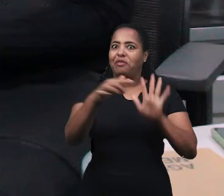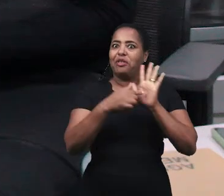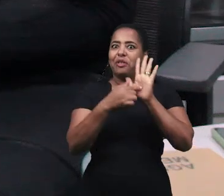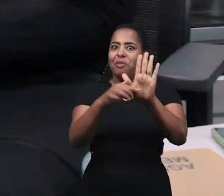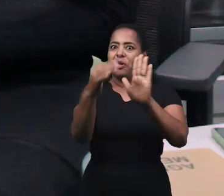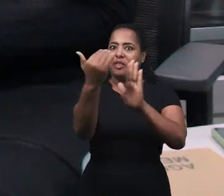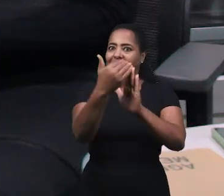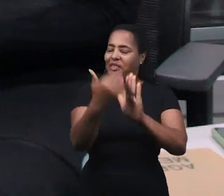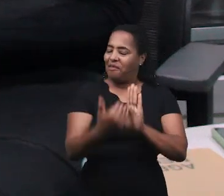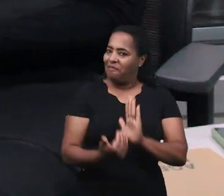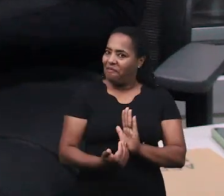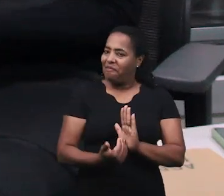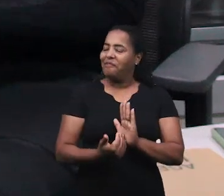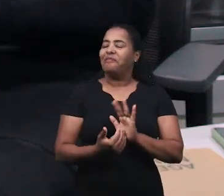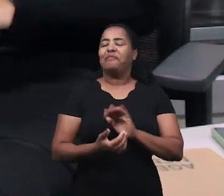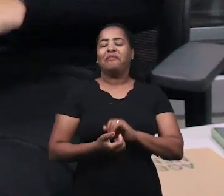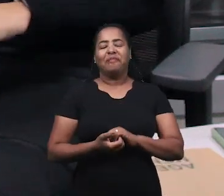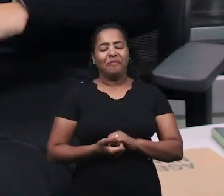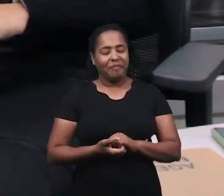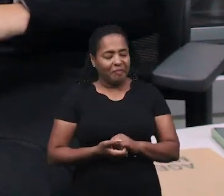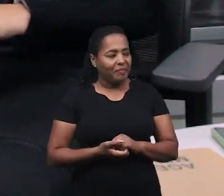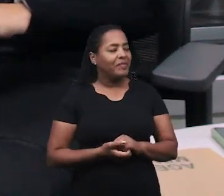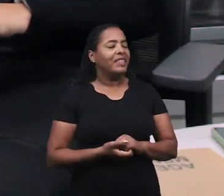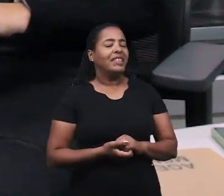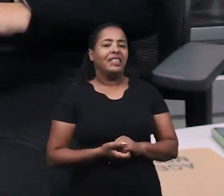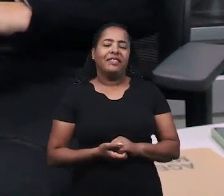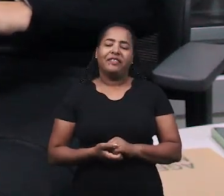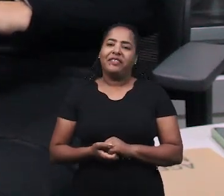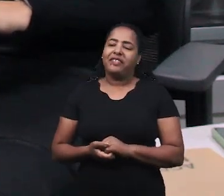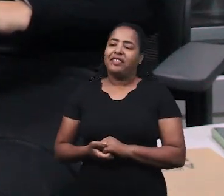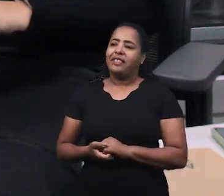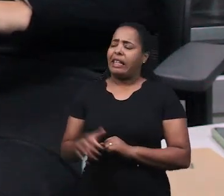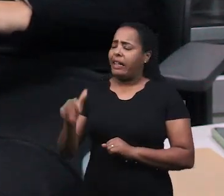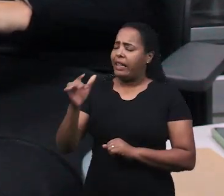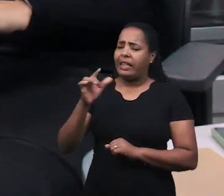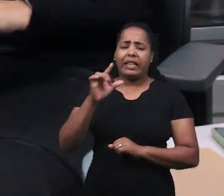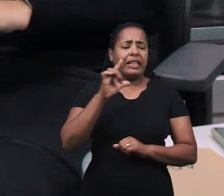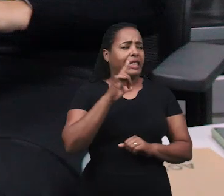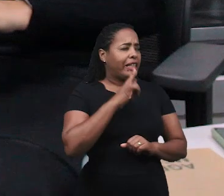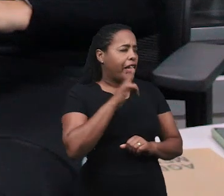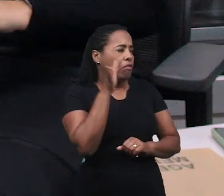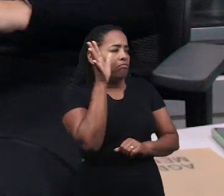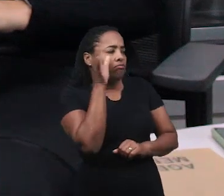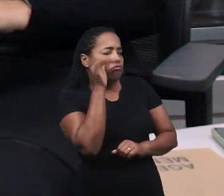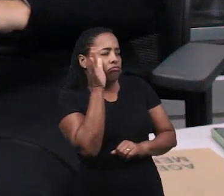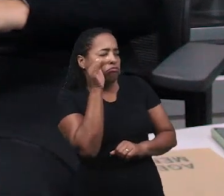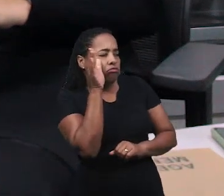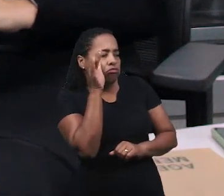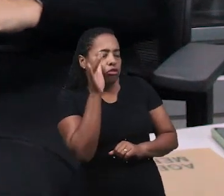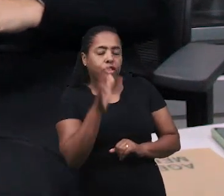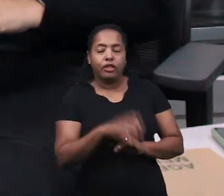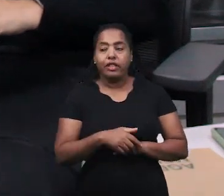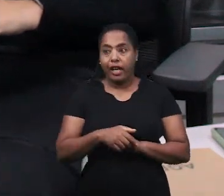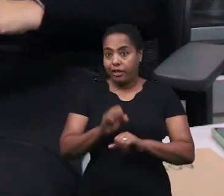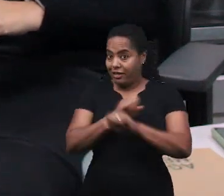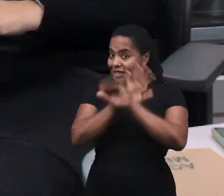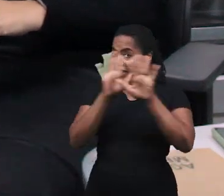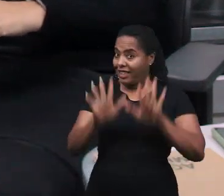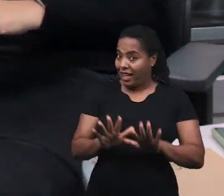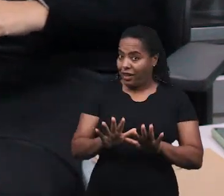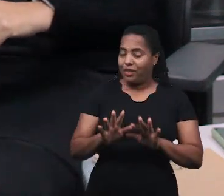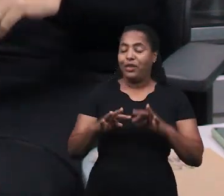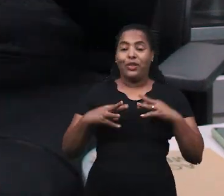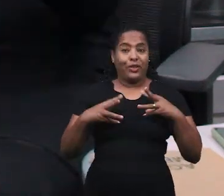2 quadros passando na grade. Isso. Não é isso? Agora, existem curiosidades,